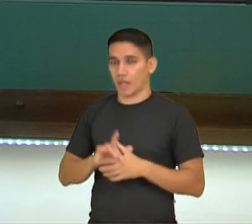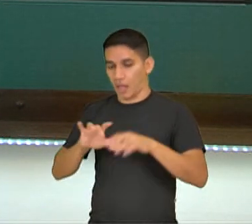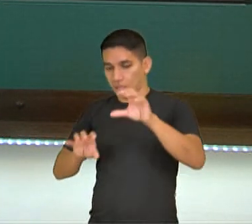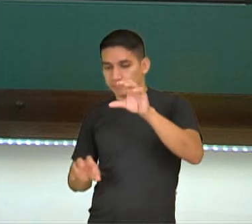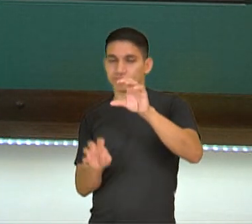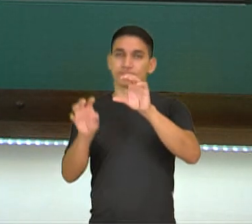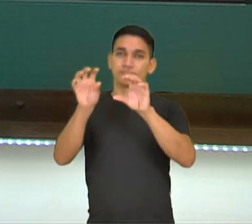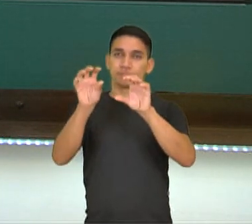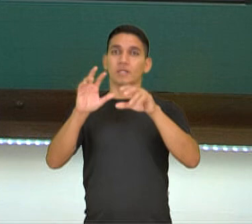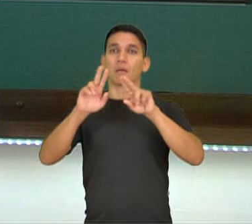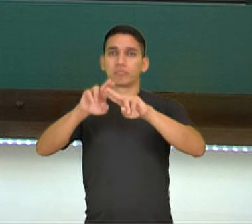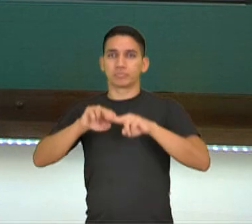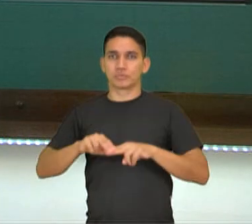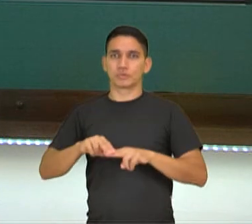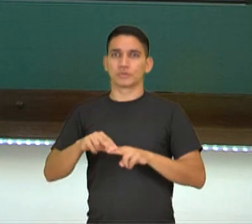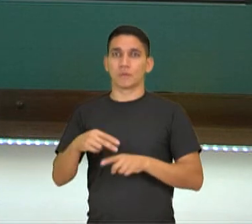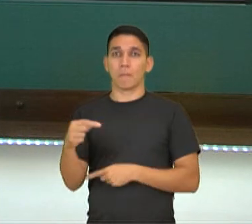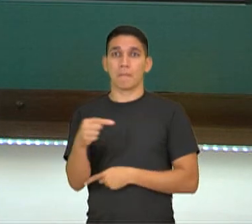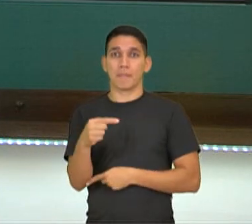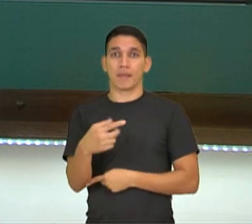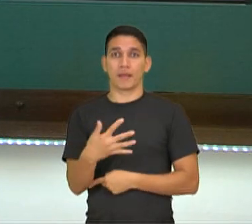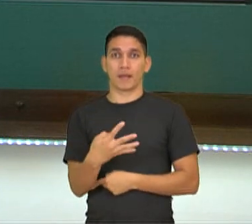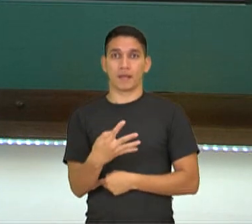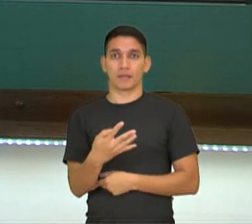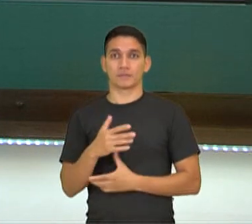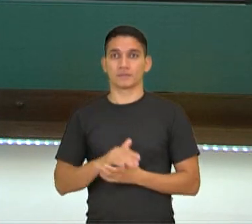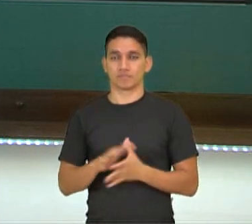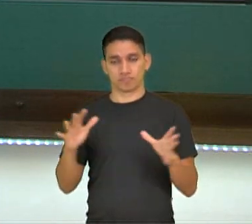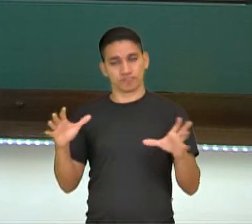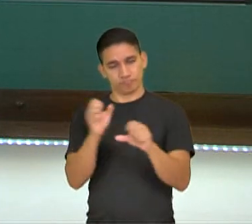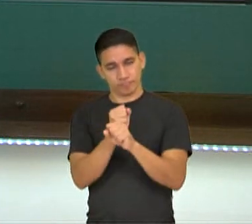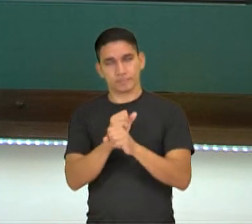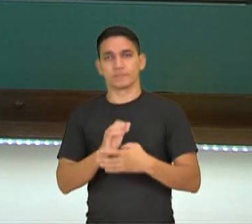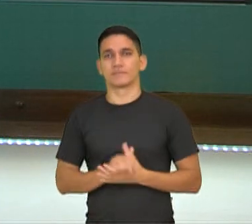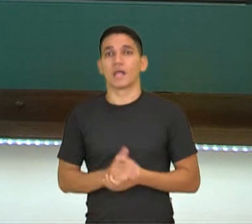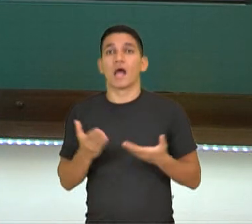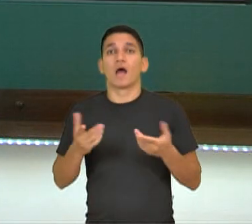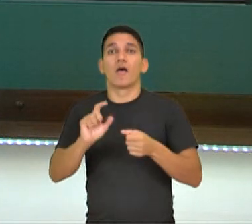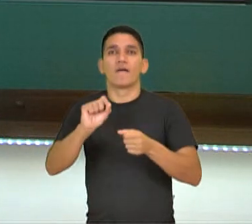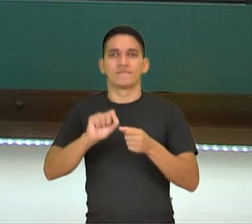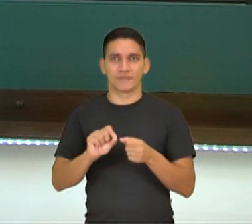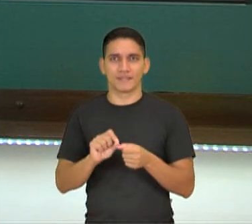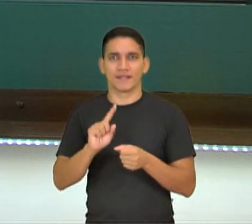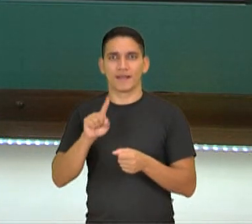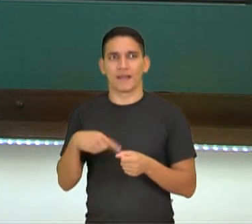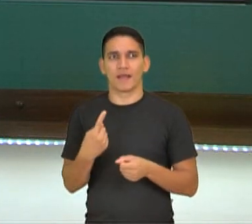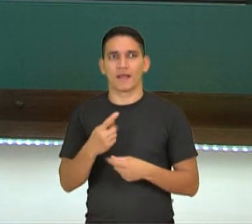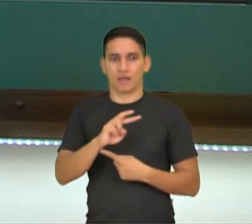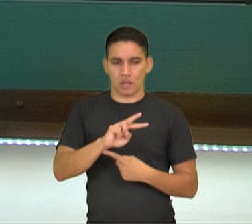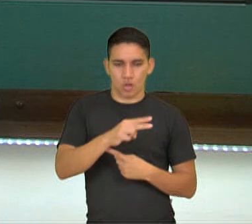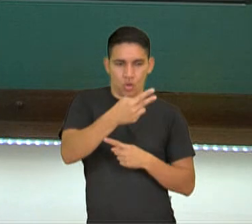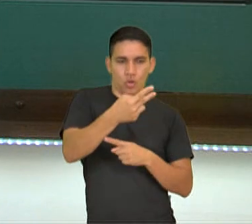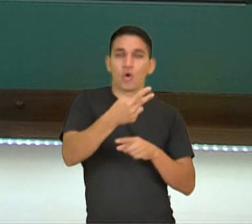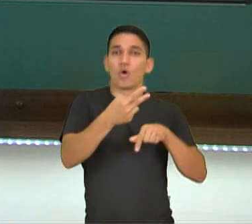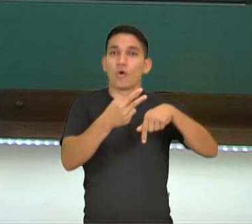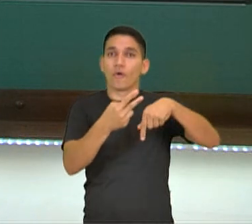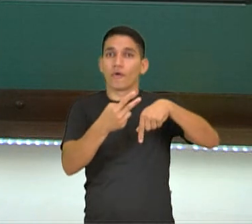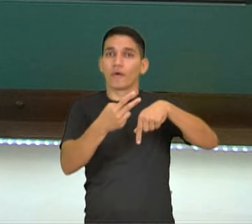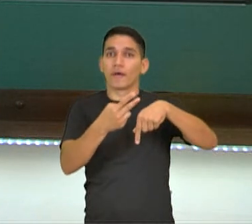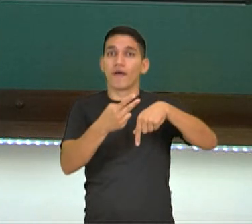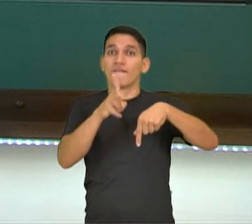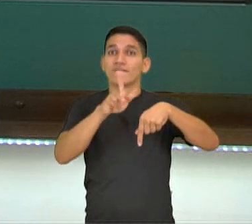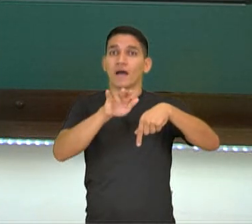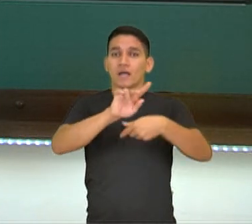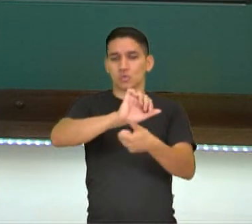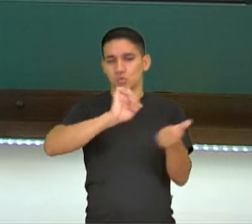ficar menos 14, somos 2. E agora eu passo o quadrado aqui em forma de raiz